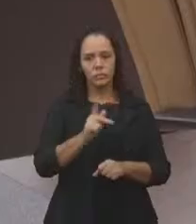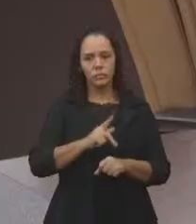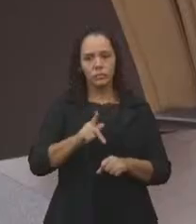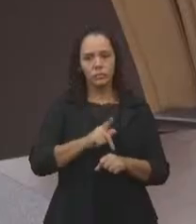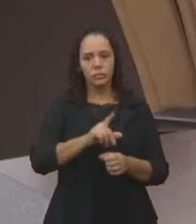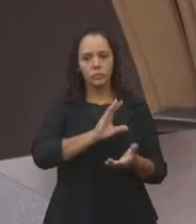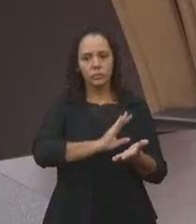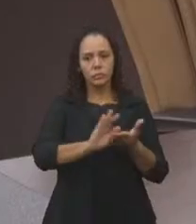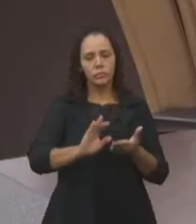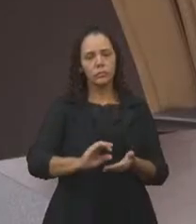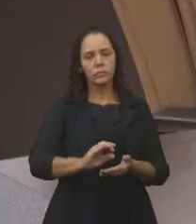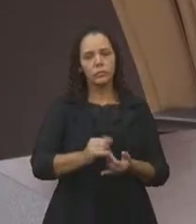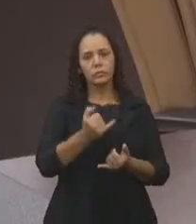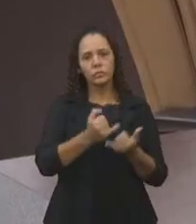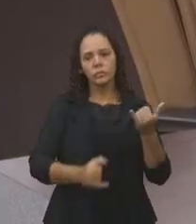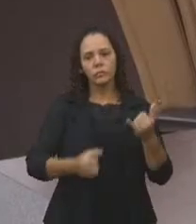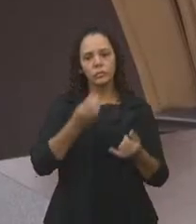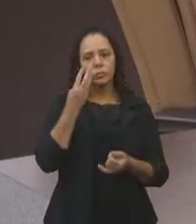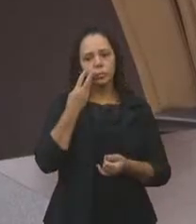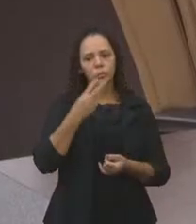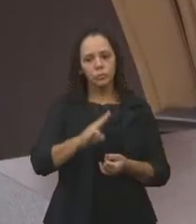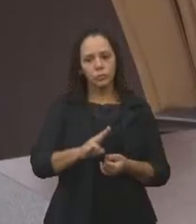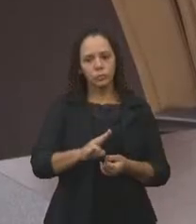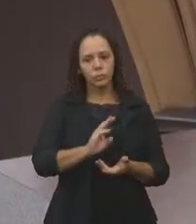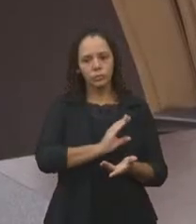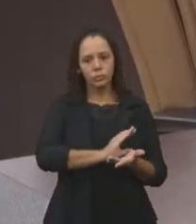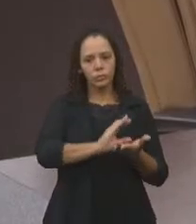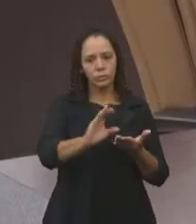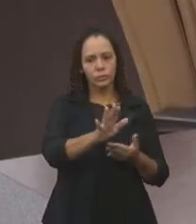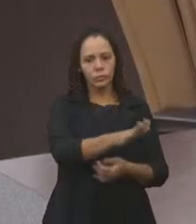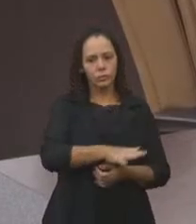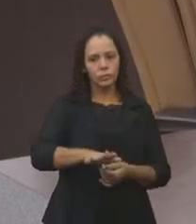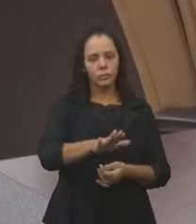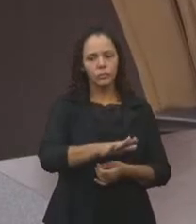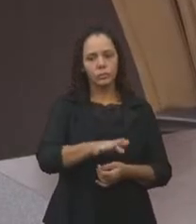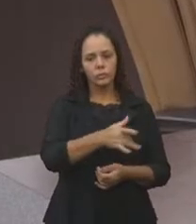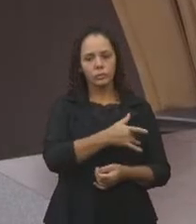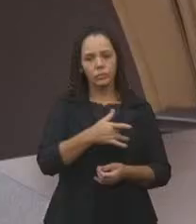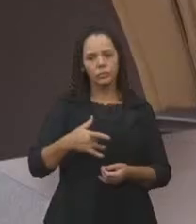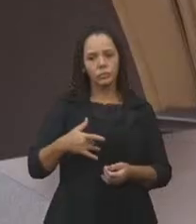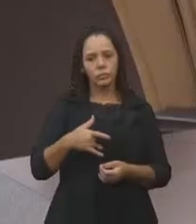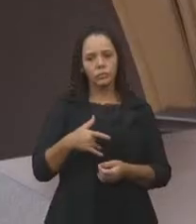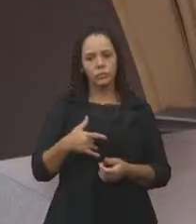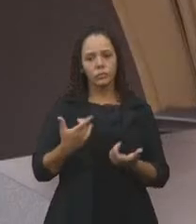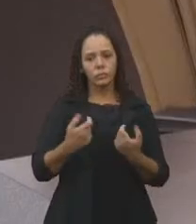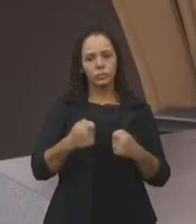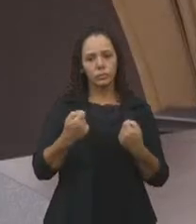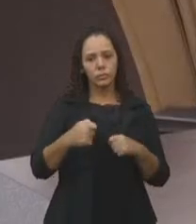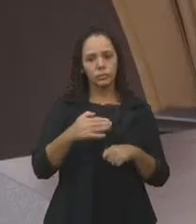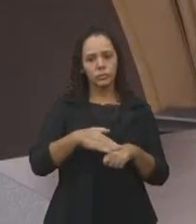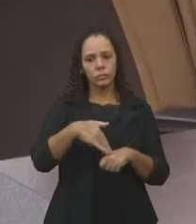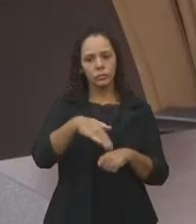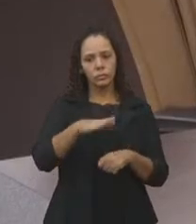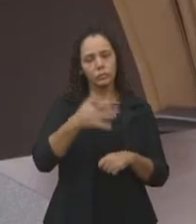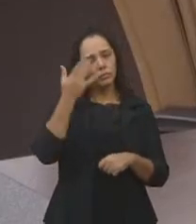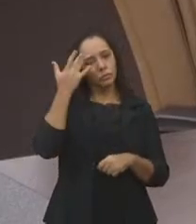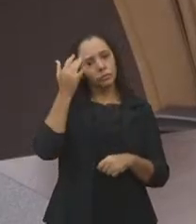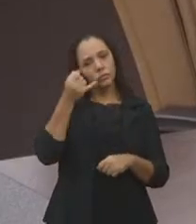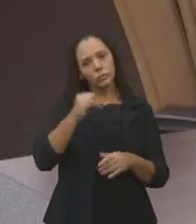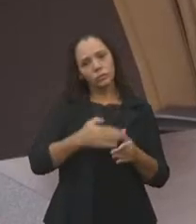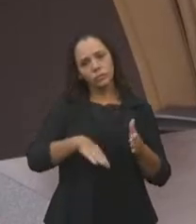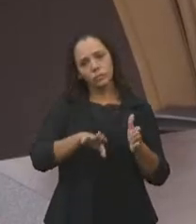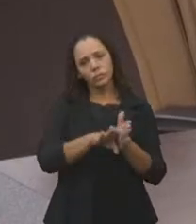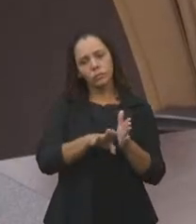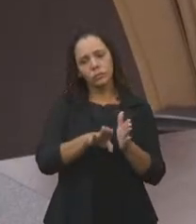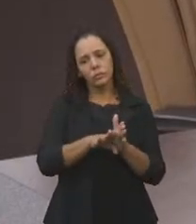destinou R$500 mil de um recurso extra para a área da saúde, que é o mais crítico, né? Então, não sei se já chegou e se está